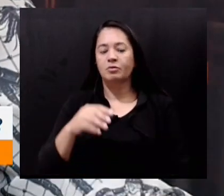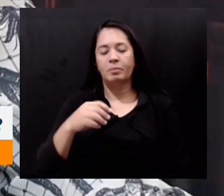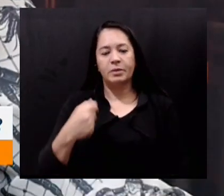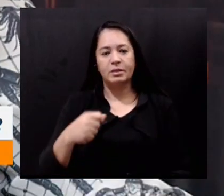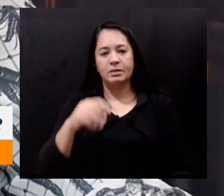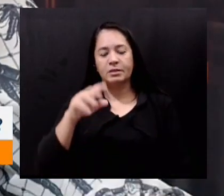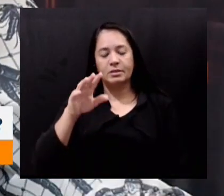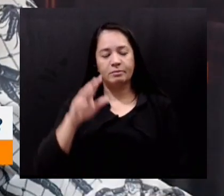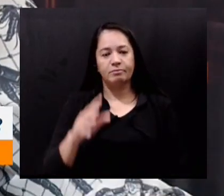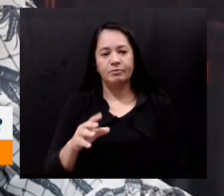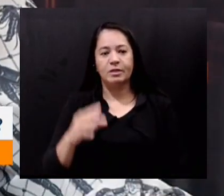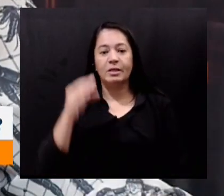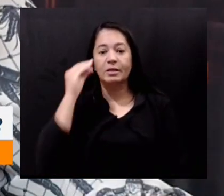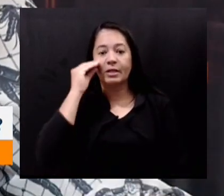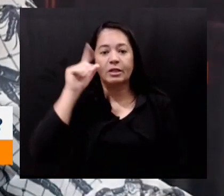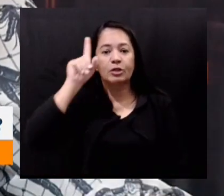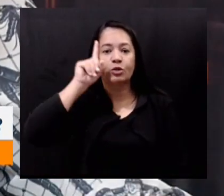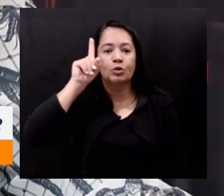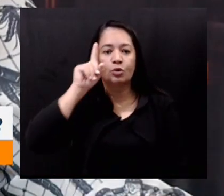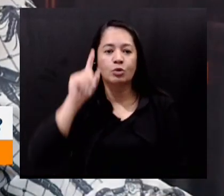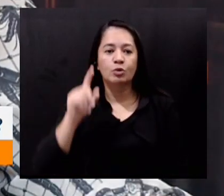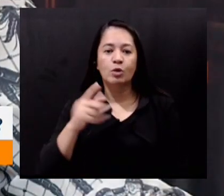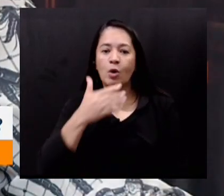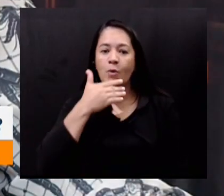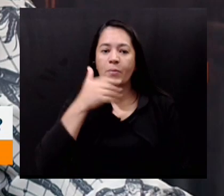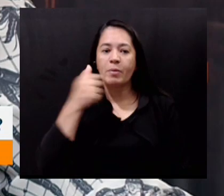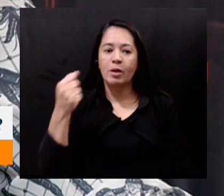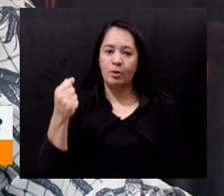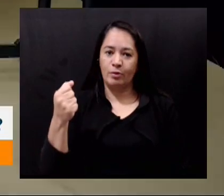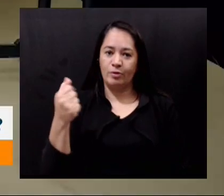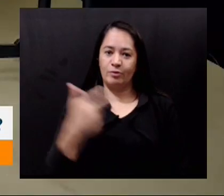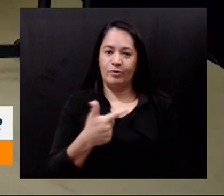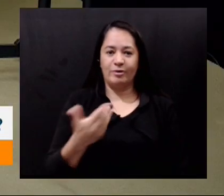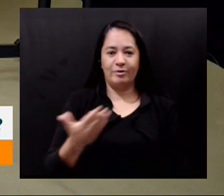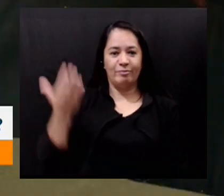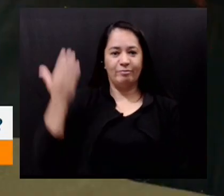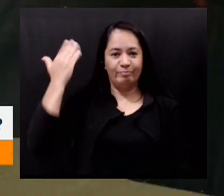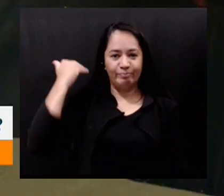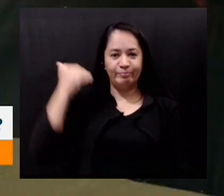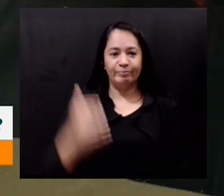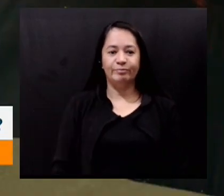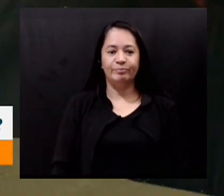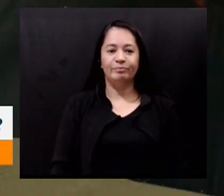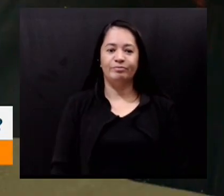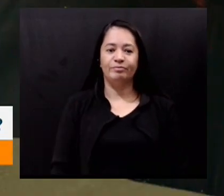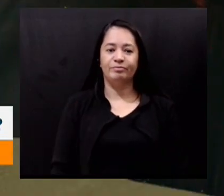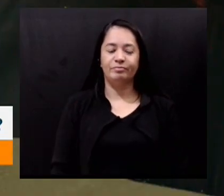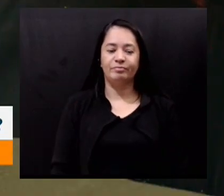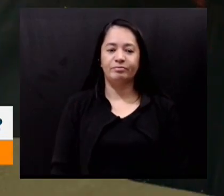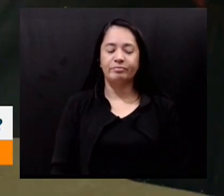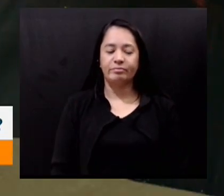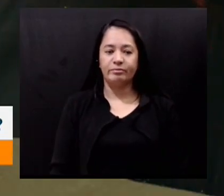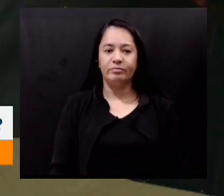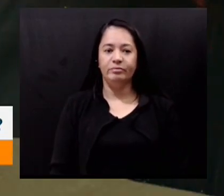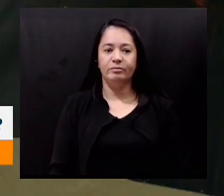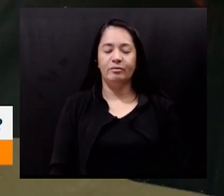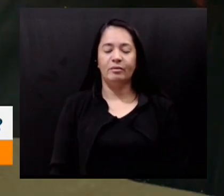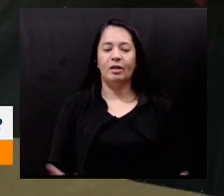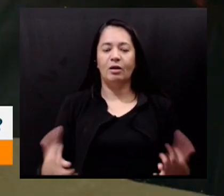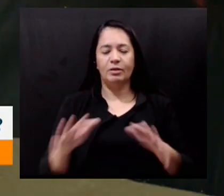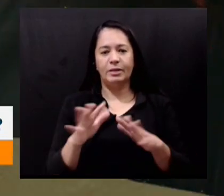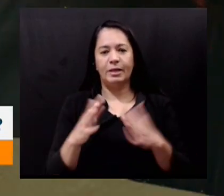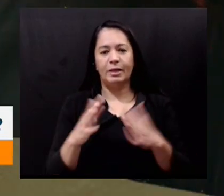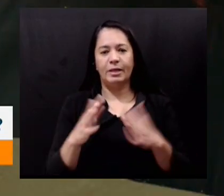todos os dias melhor do que ontem. Muito bem. Agora, na questão psicológica, Fabiana, existe aí uma